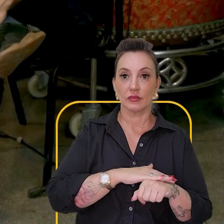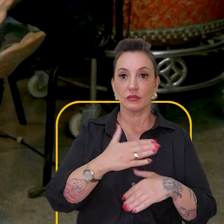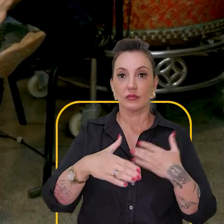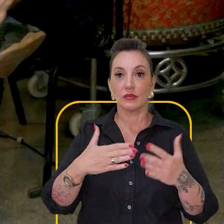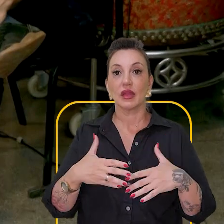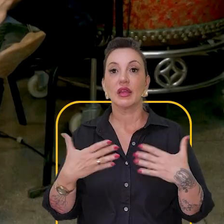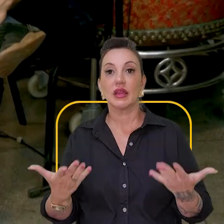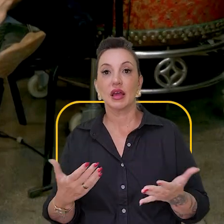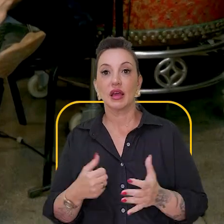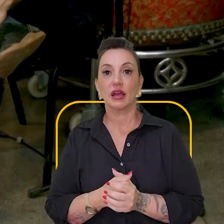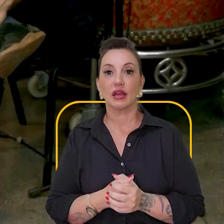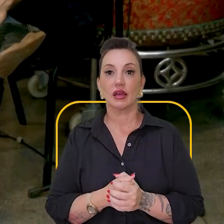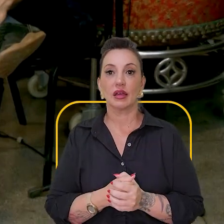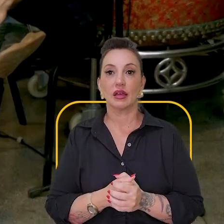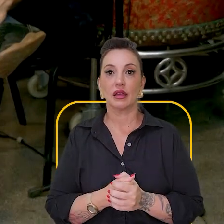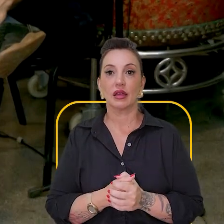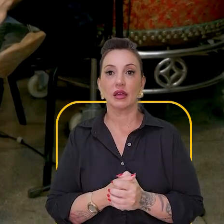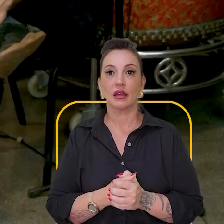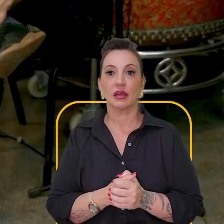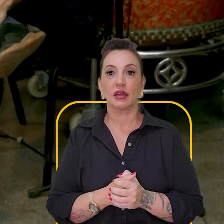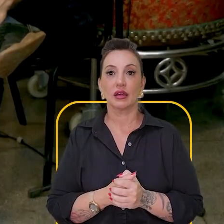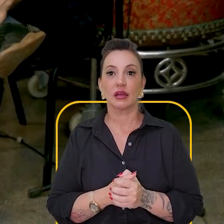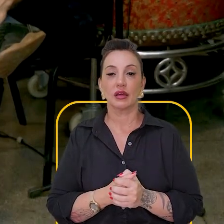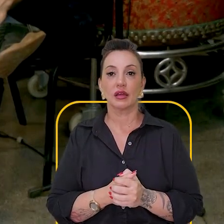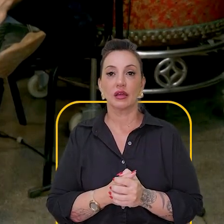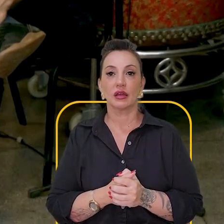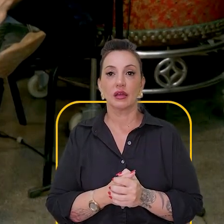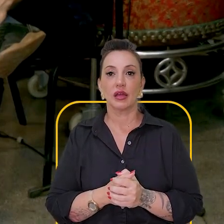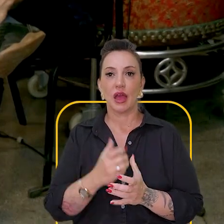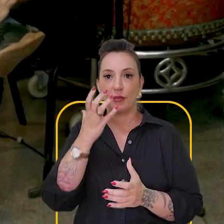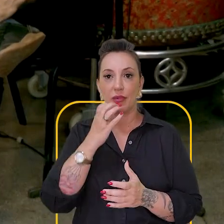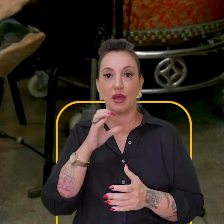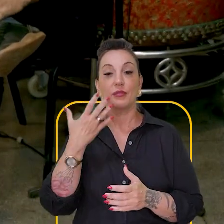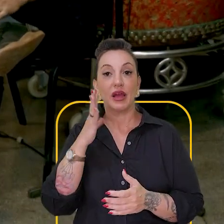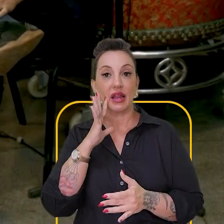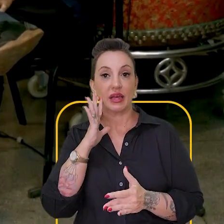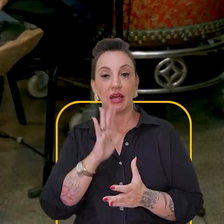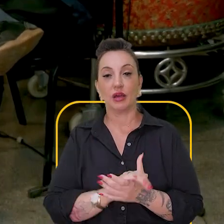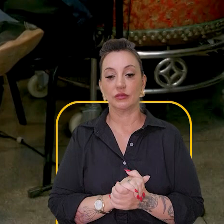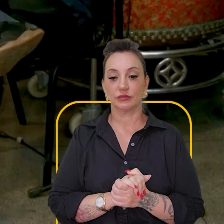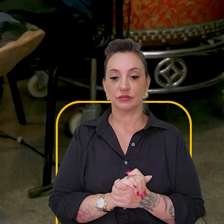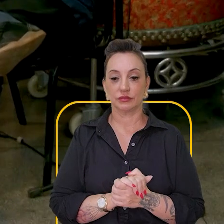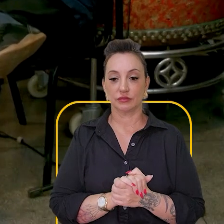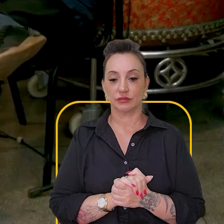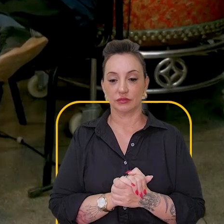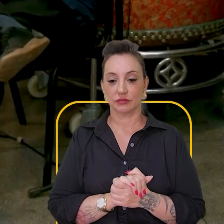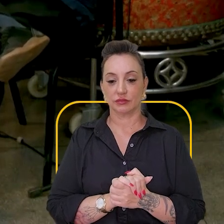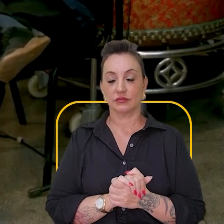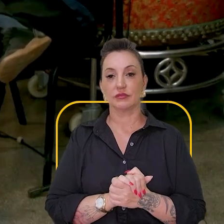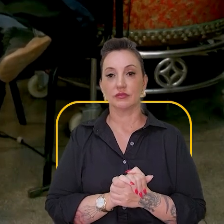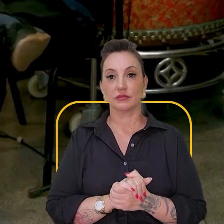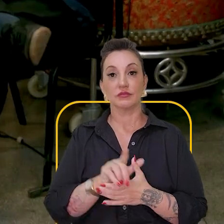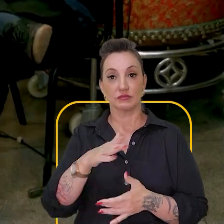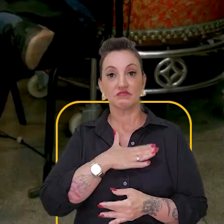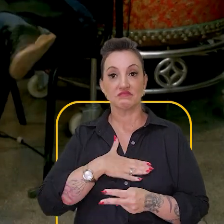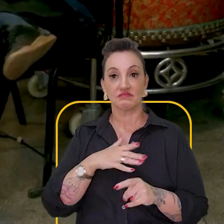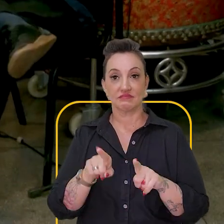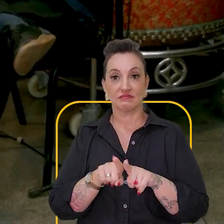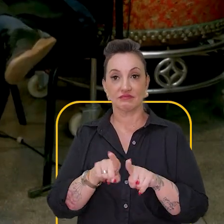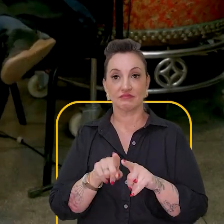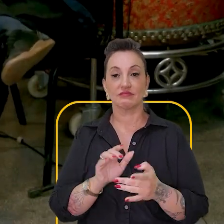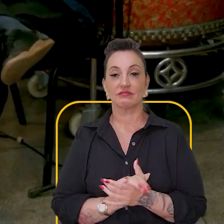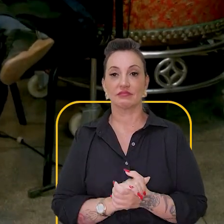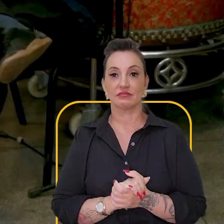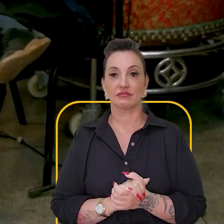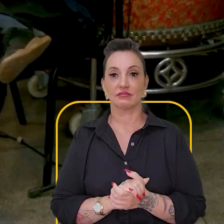ele tal e aí Ah eu gosto muito o professor é bravo mas é muito legal então eles gostam também